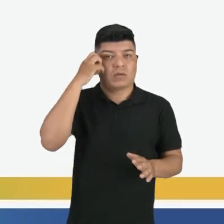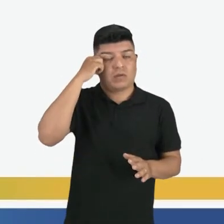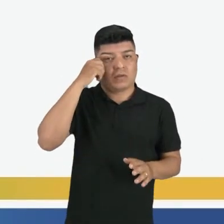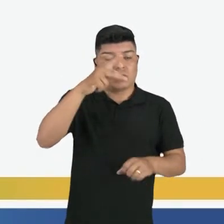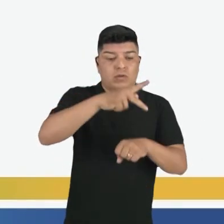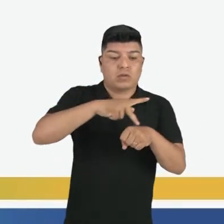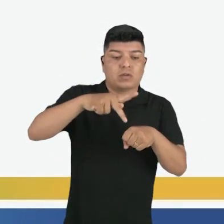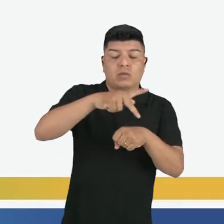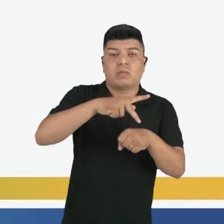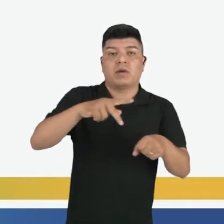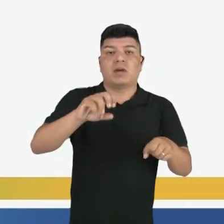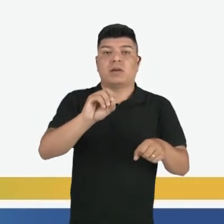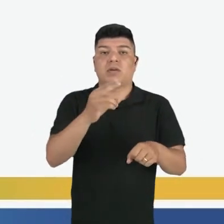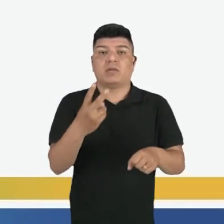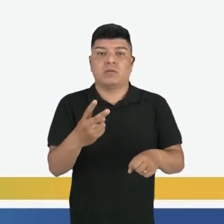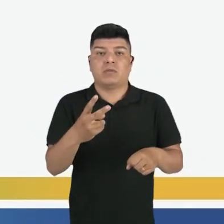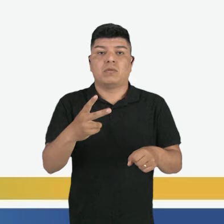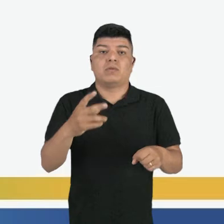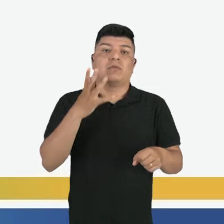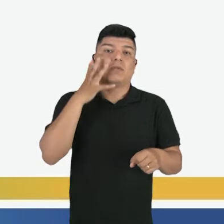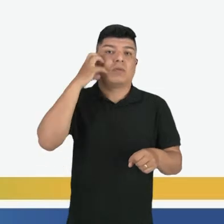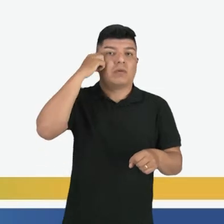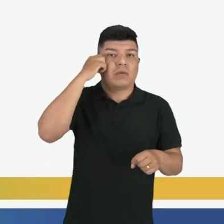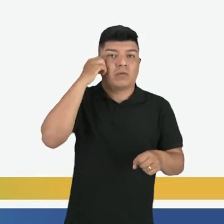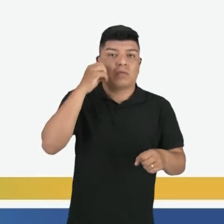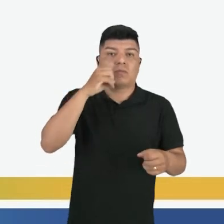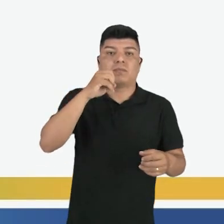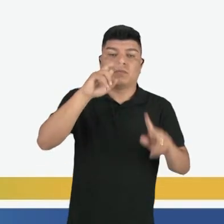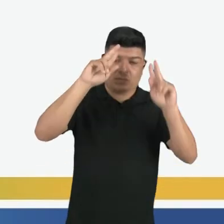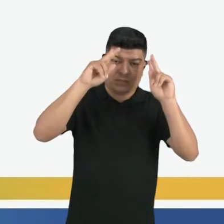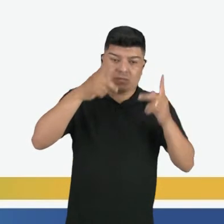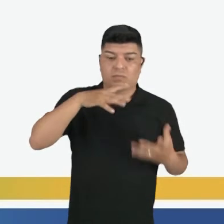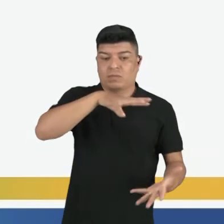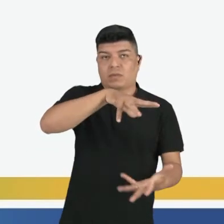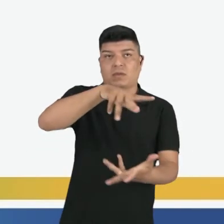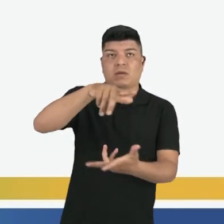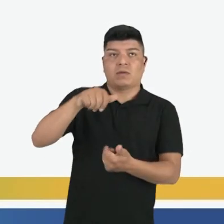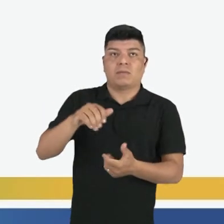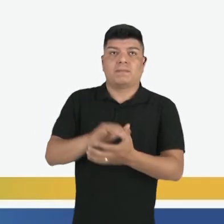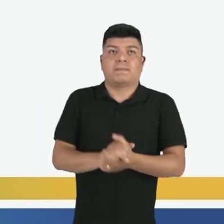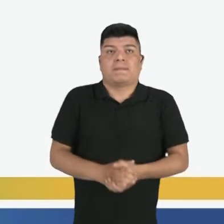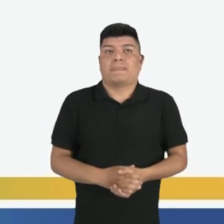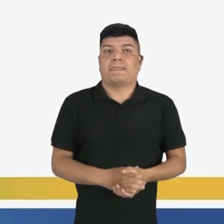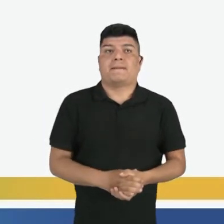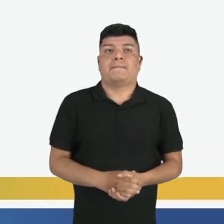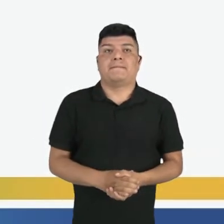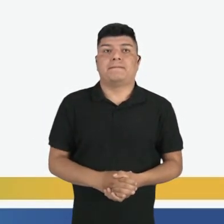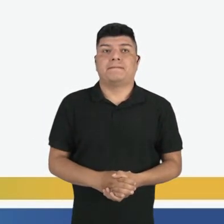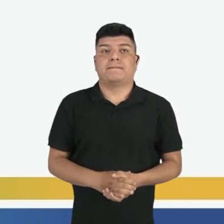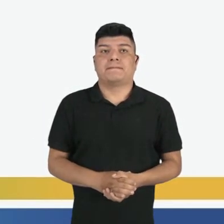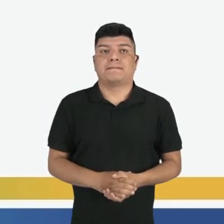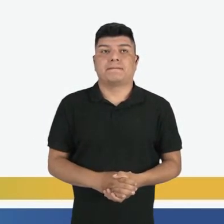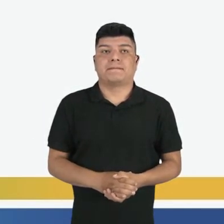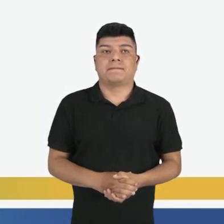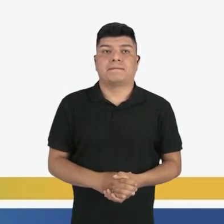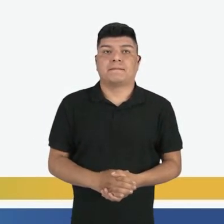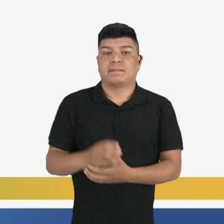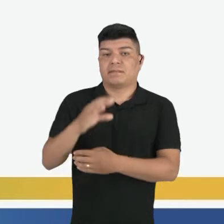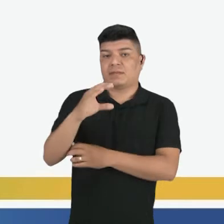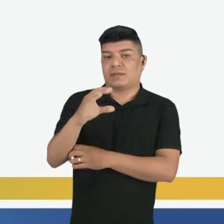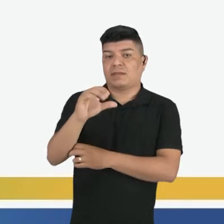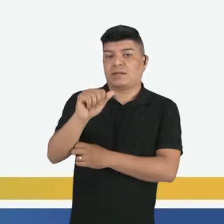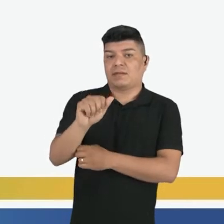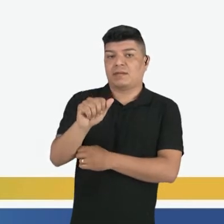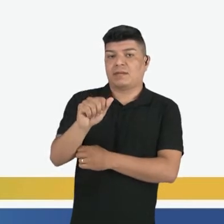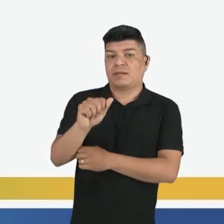vezes do país e às vezes um patrimônio da humanidade. E aí, o Casarão de Rio Branco também